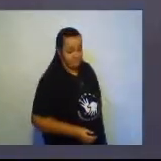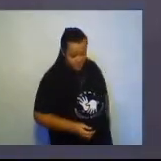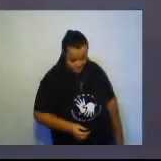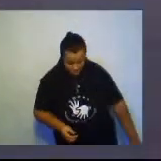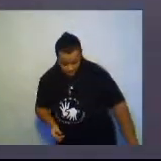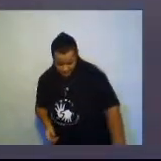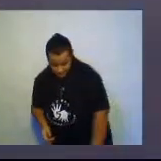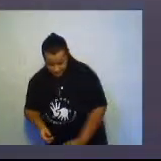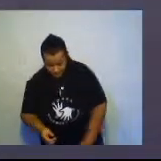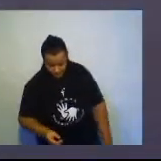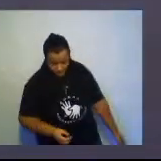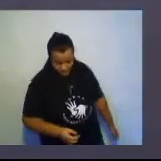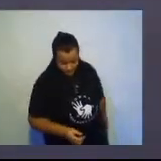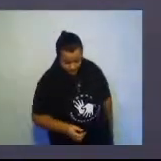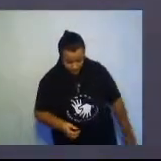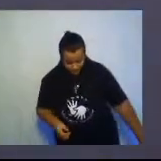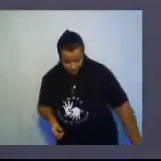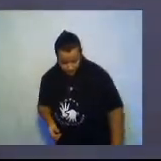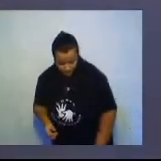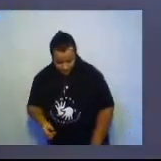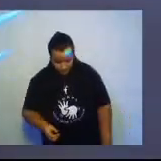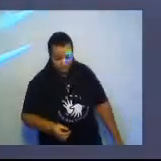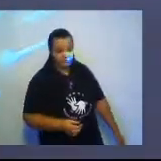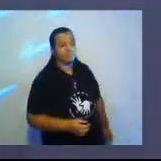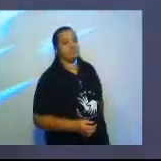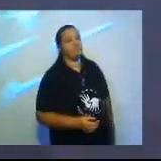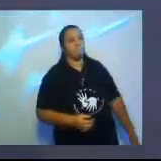te esquecer.